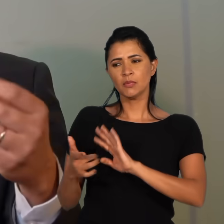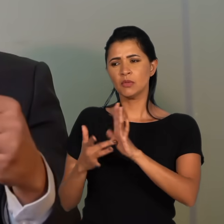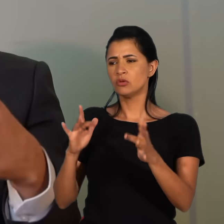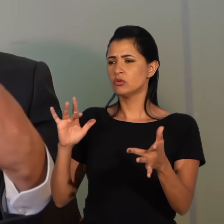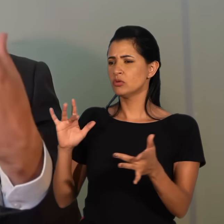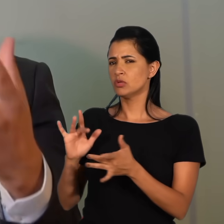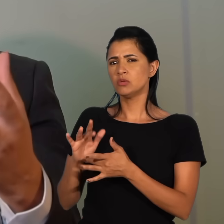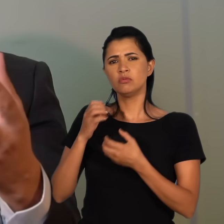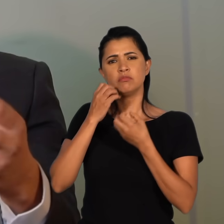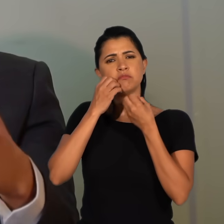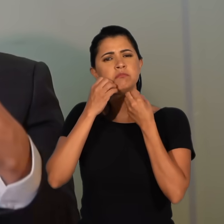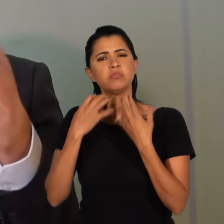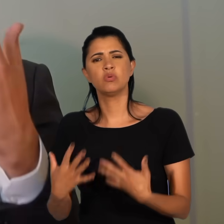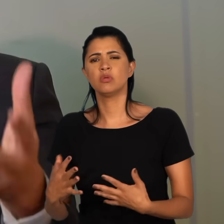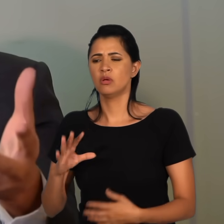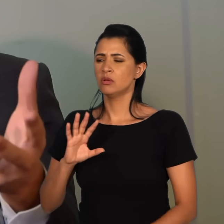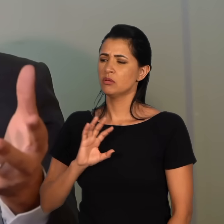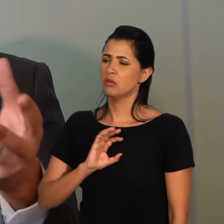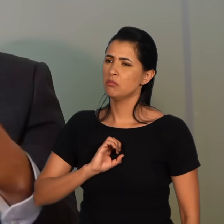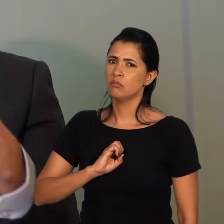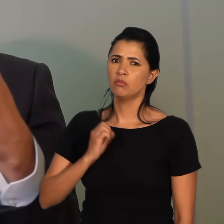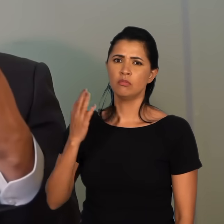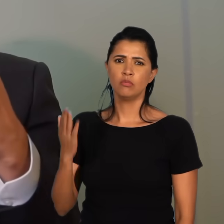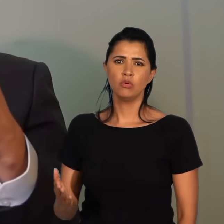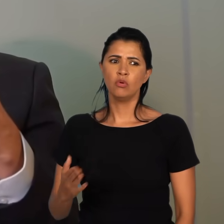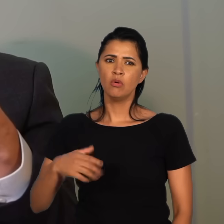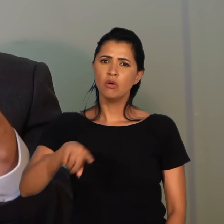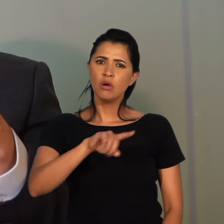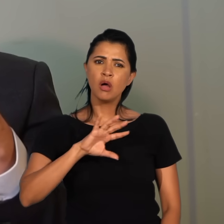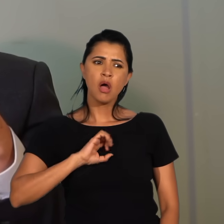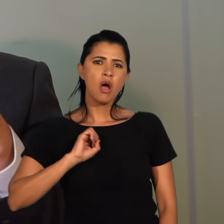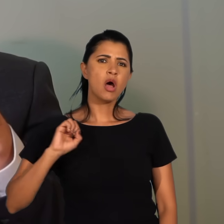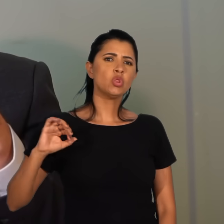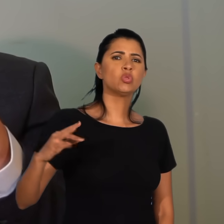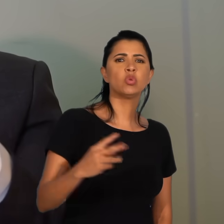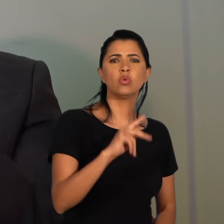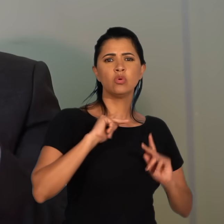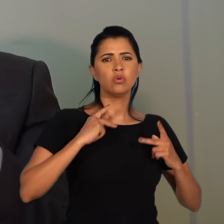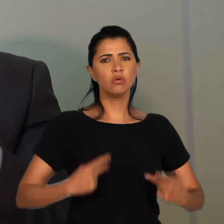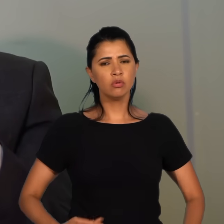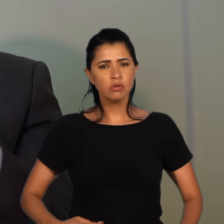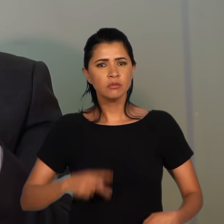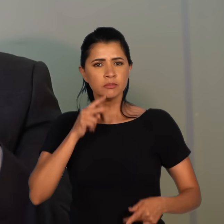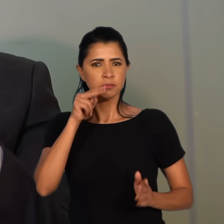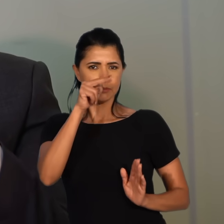Jesus a bondade dele o seu amor para com a humanidade e ao ler né aqui